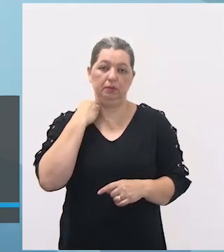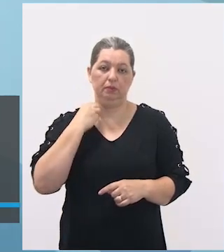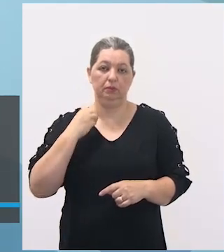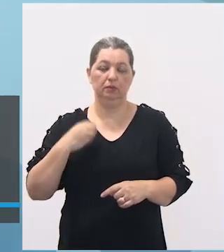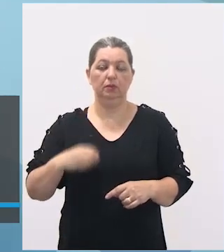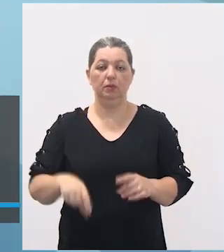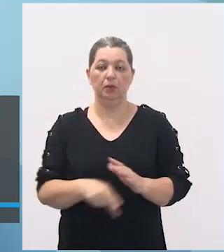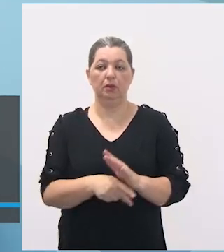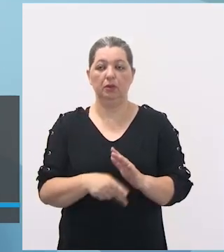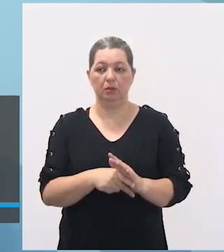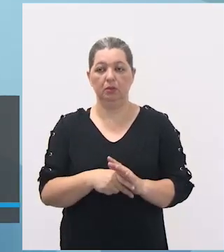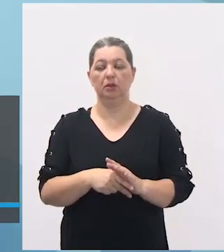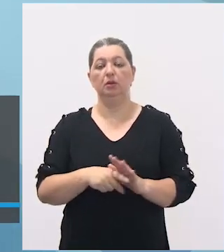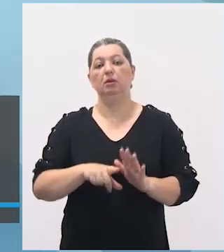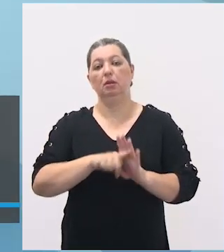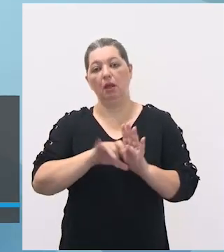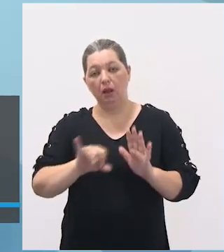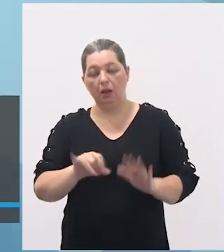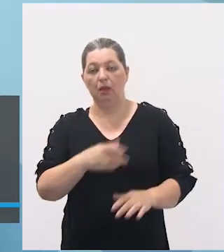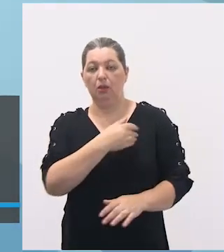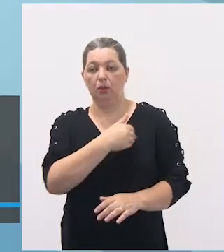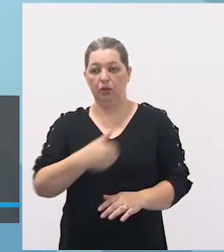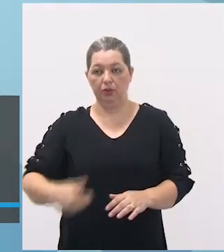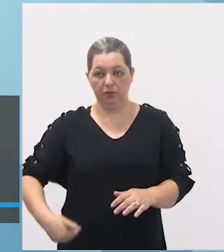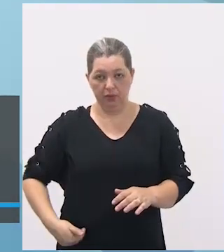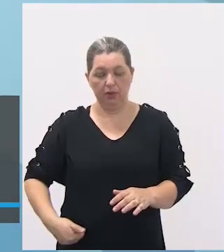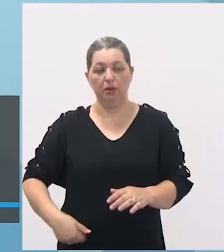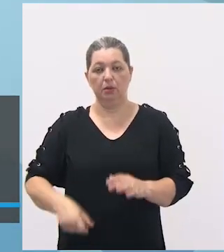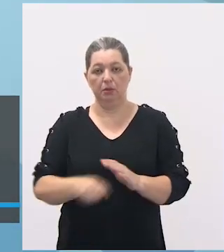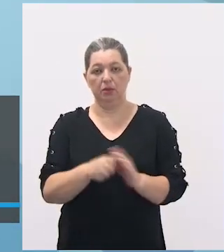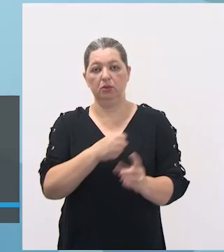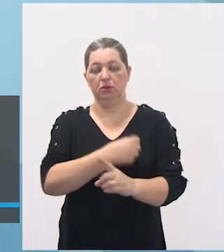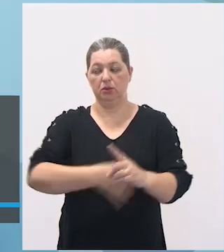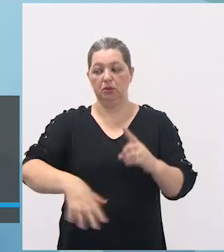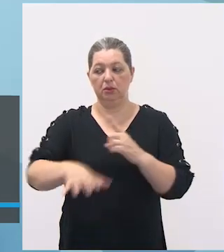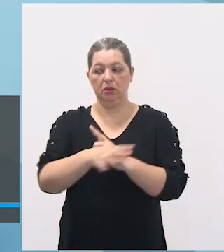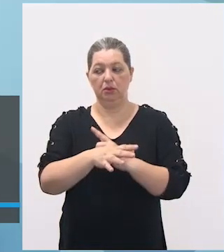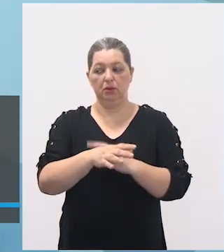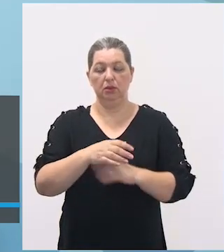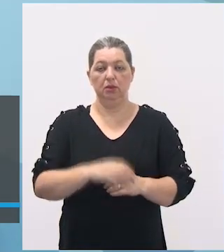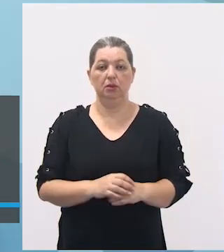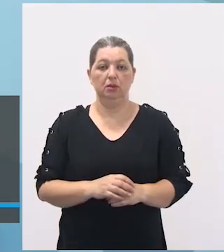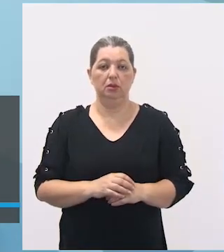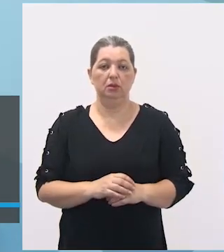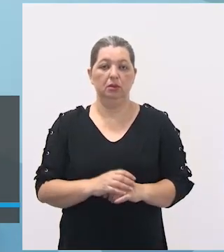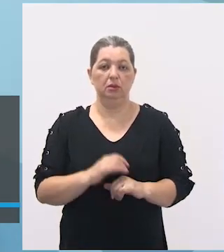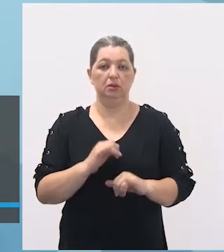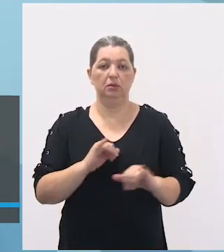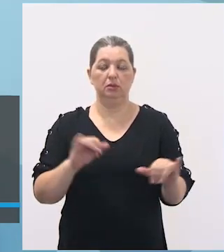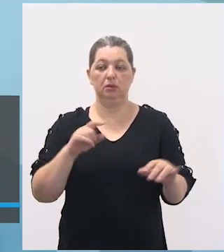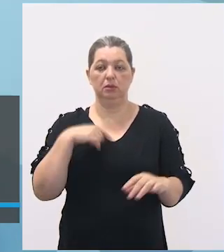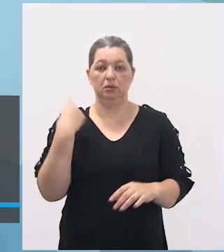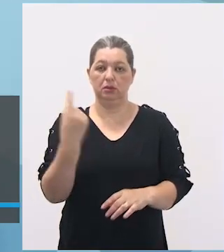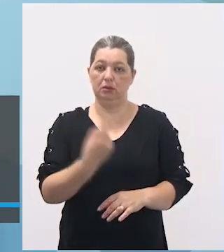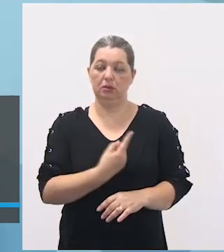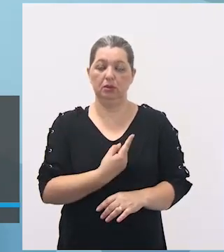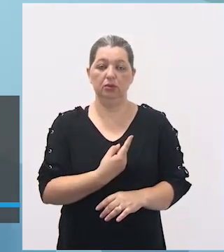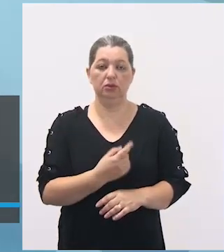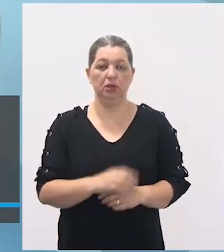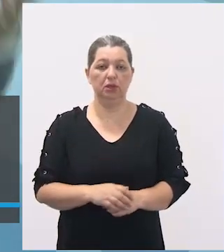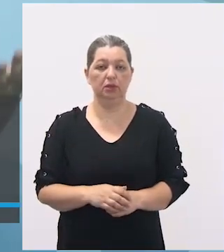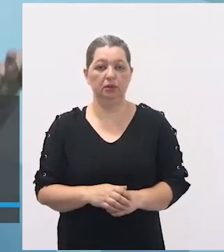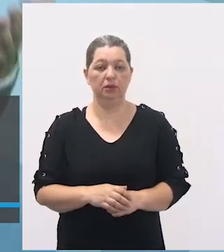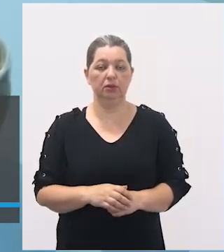política pública que possa ser comunicado para toda a sociedade. Também é uma forma de nós, agentes públicos,